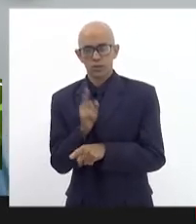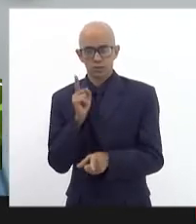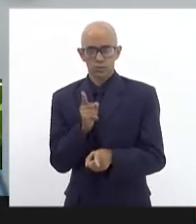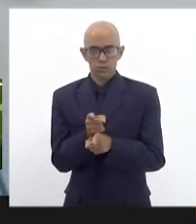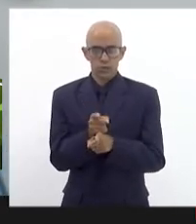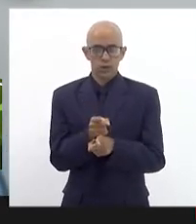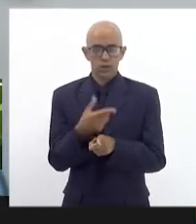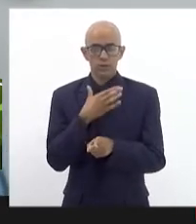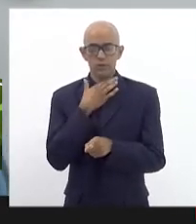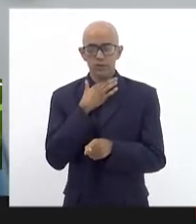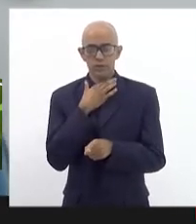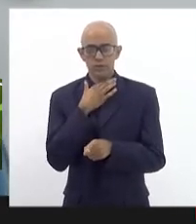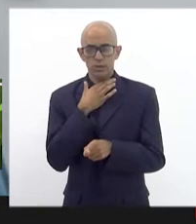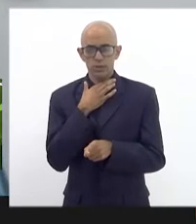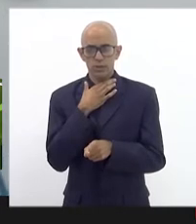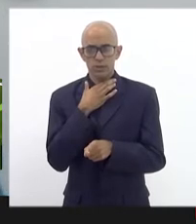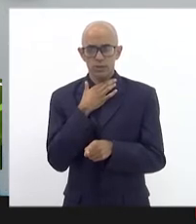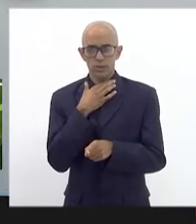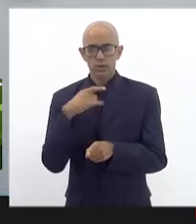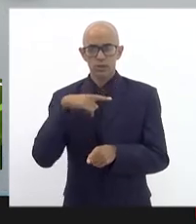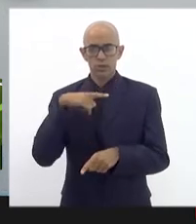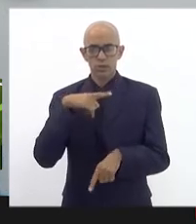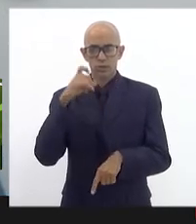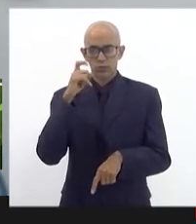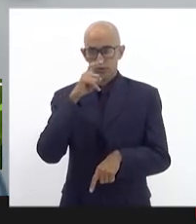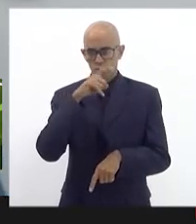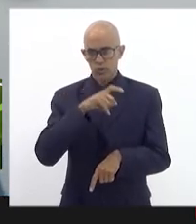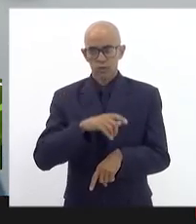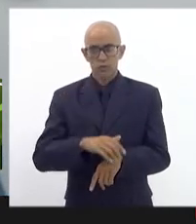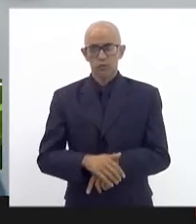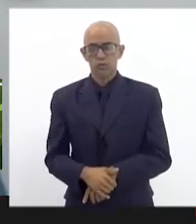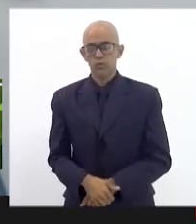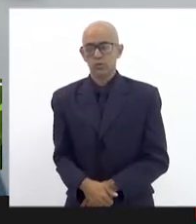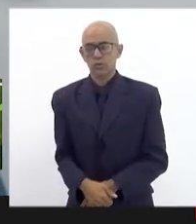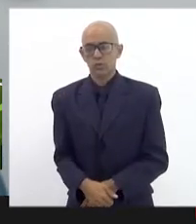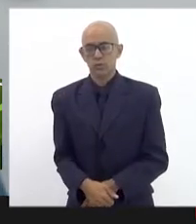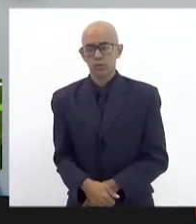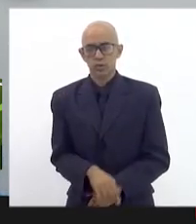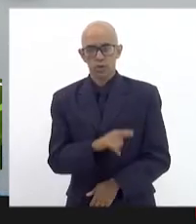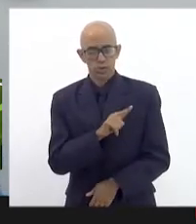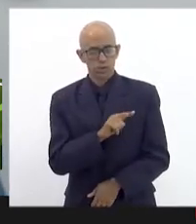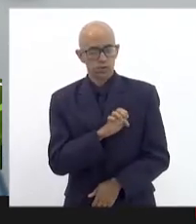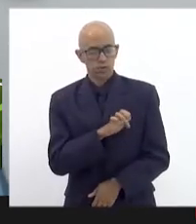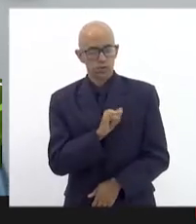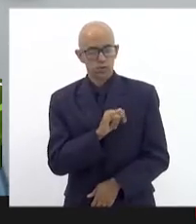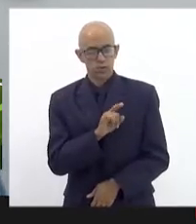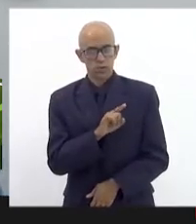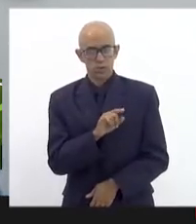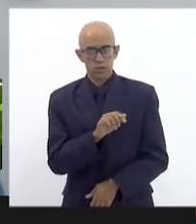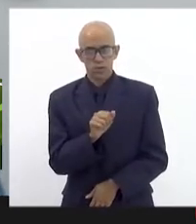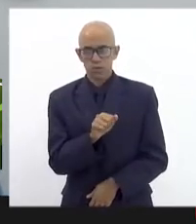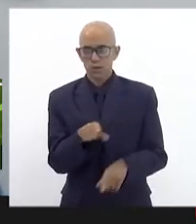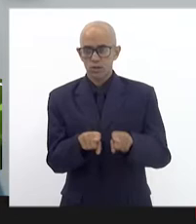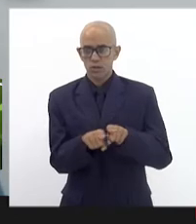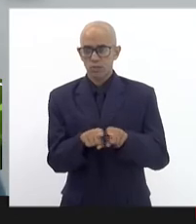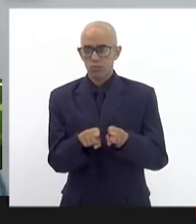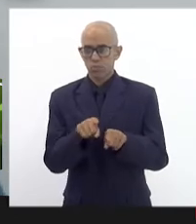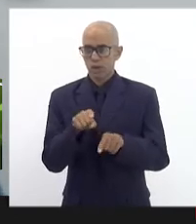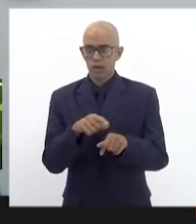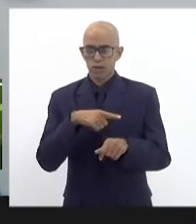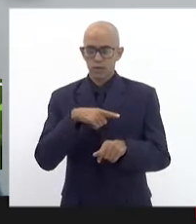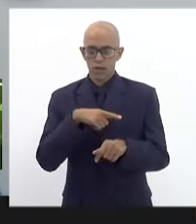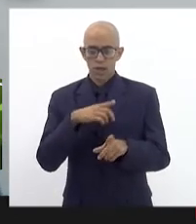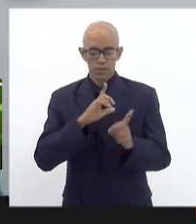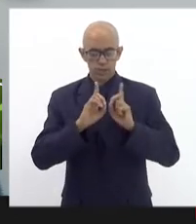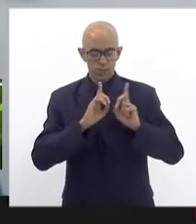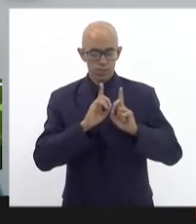gente mergulhou e tem dificuldade enorme de sair. A Geisa Rocha, que a gente tem feito esse debate